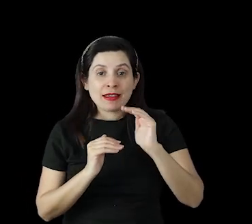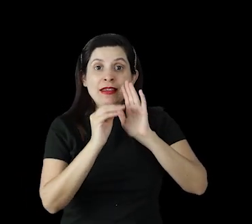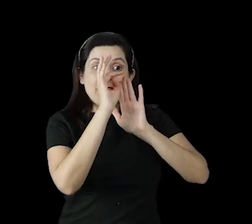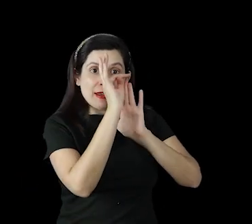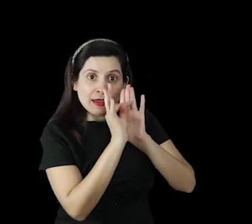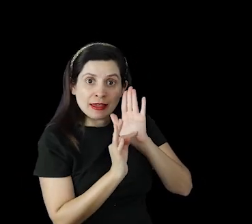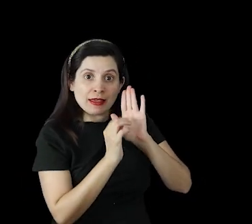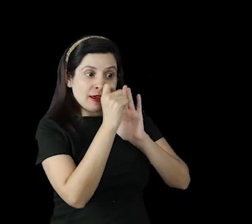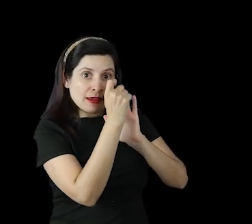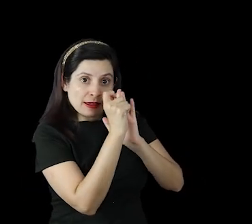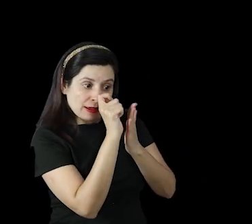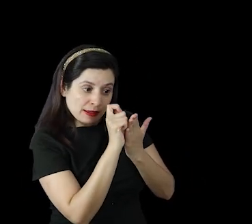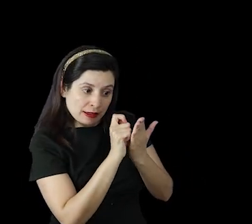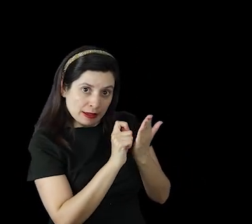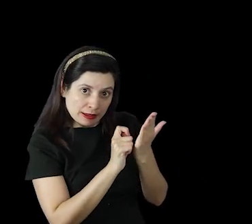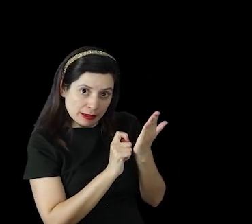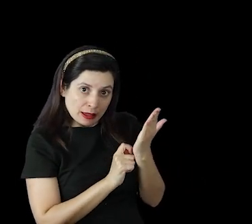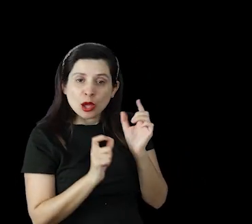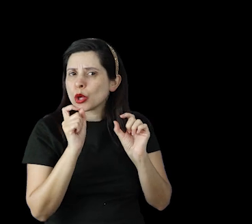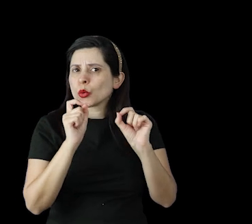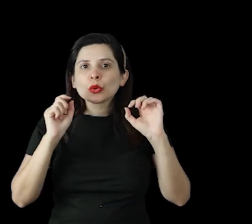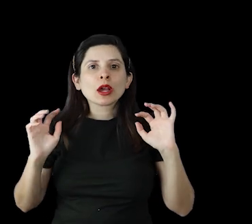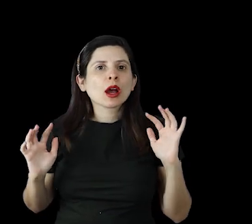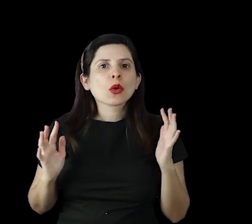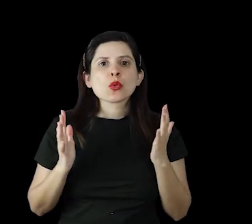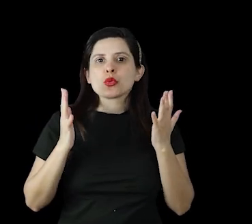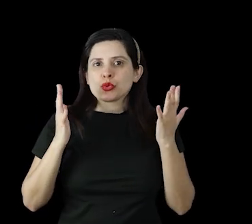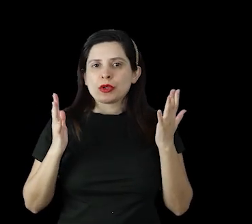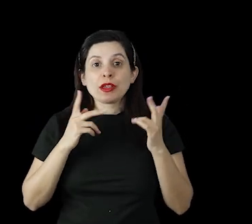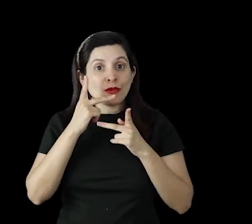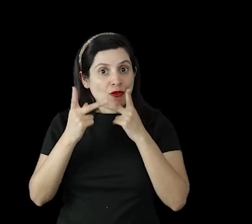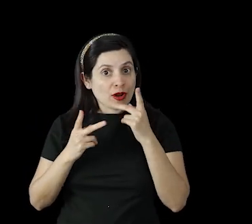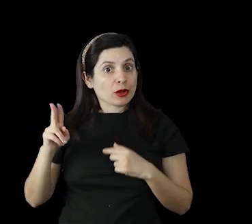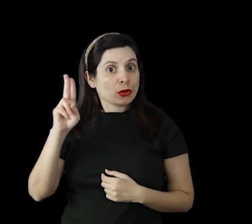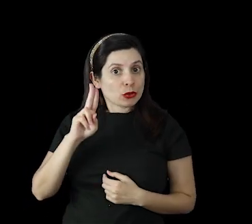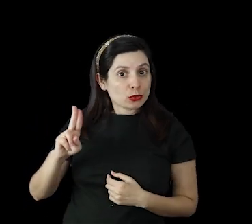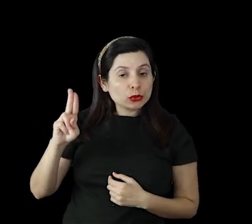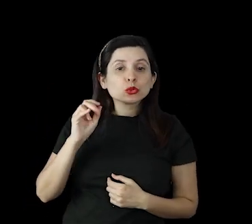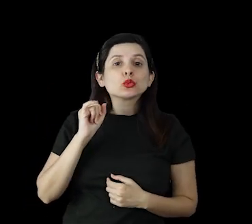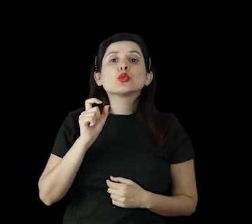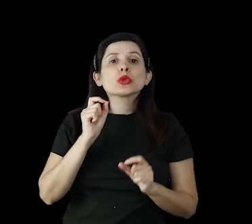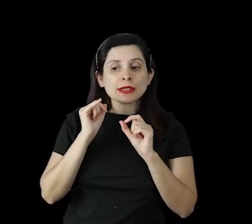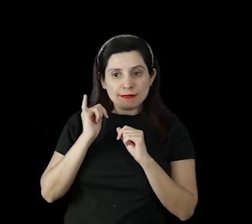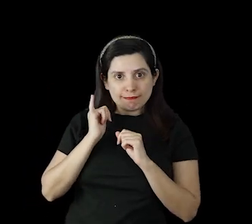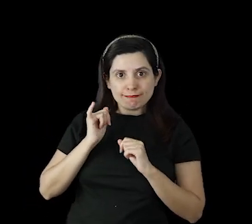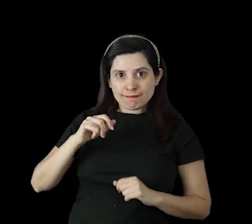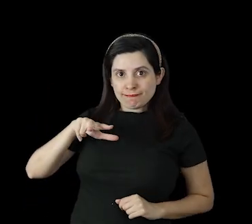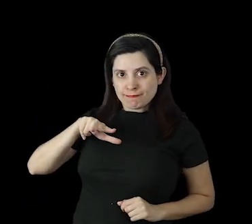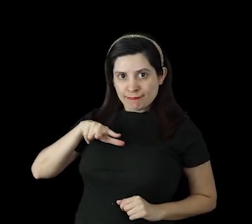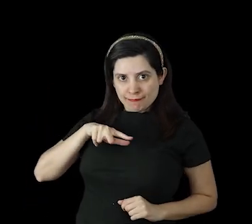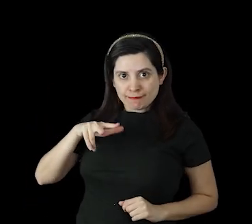colocando uma lupa, né. E aí o que que acontece, né, eu falei que eu trabalho a partir de narrativas pessoais, que muito